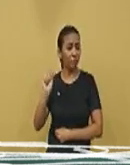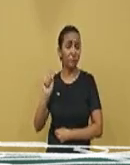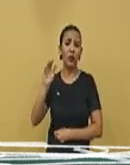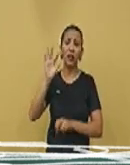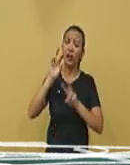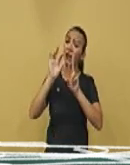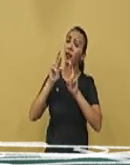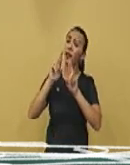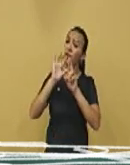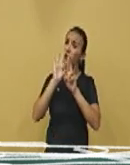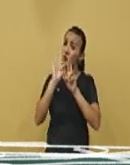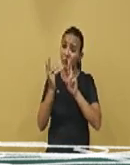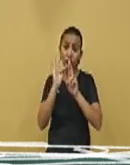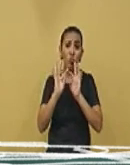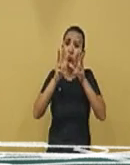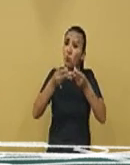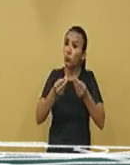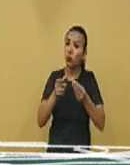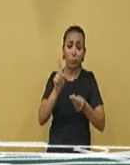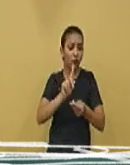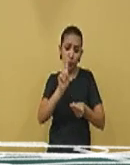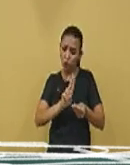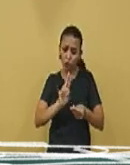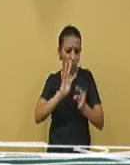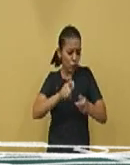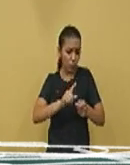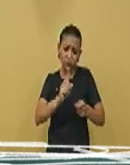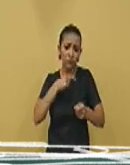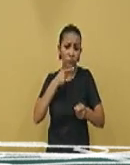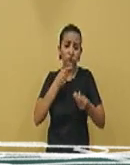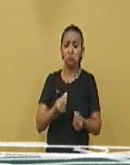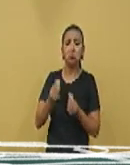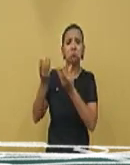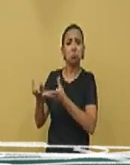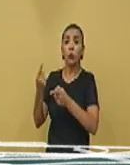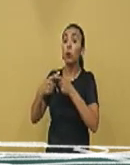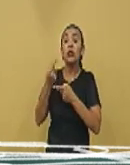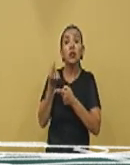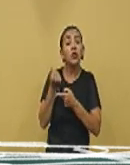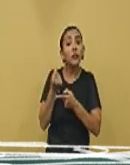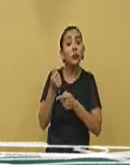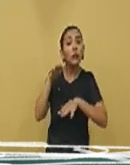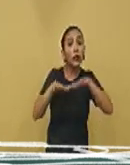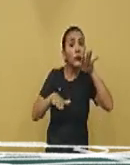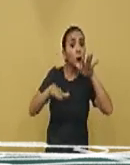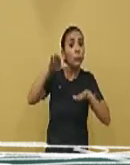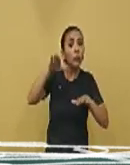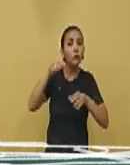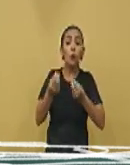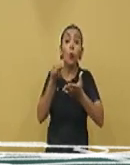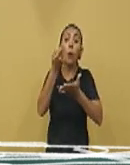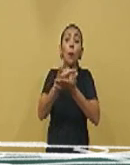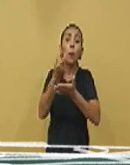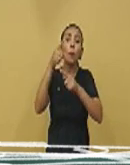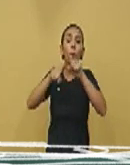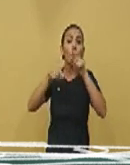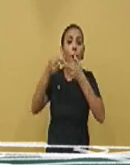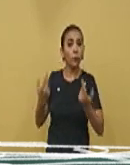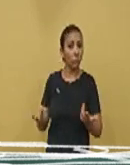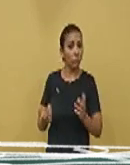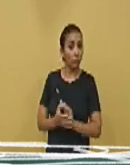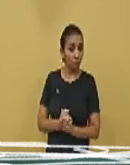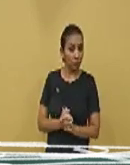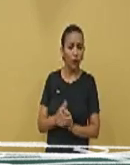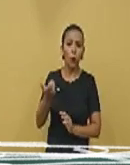FADIR, todas elas devolvem, eles não utilizam tudo. Por quê? Esse dinheiro de custeio depende da compra dos materiais.